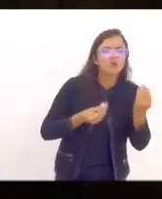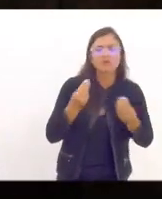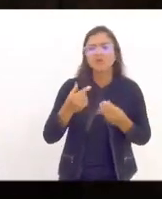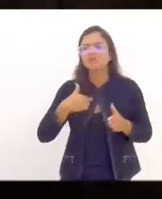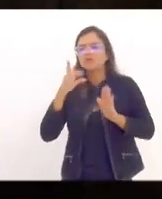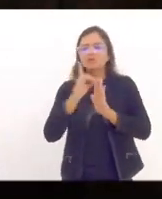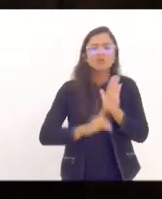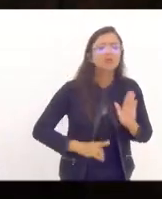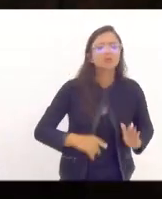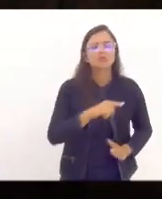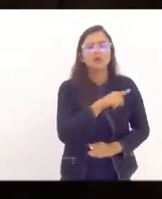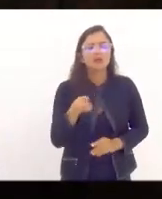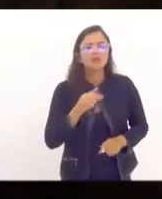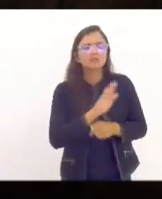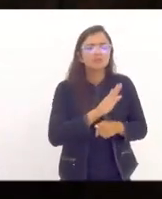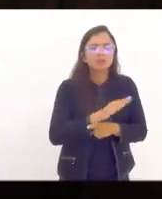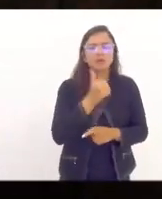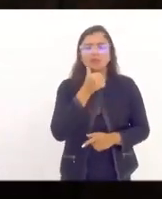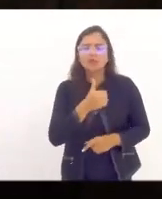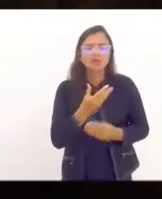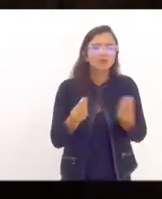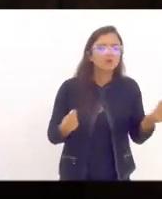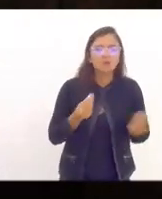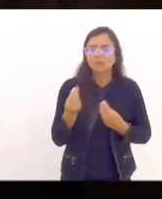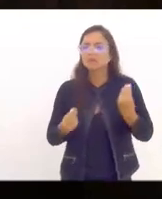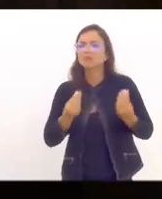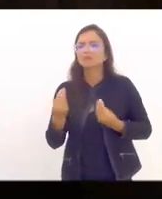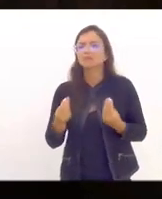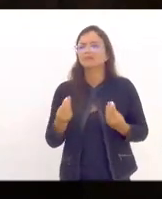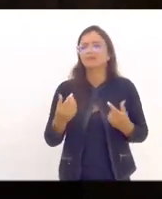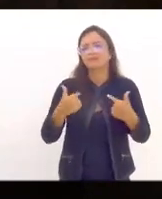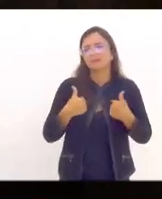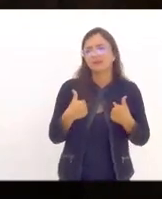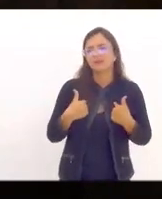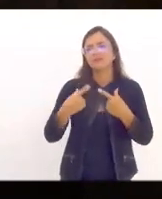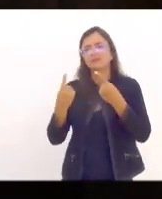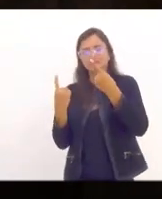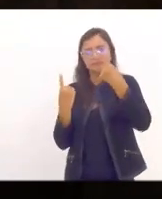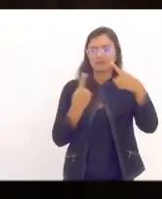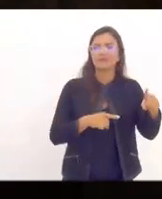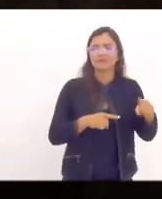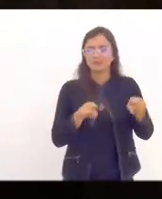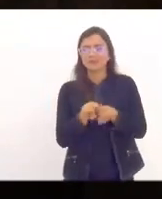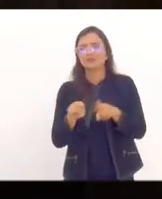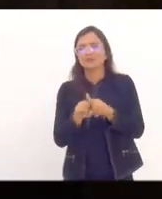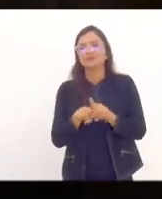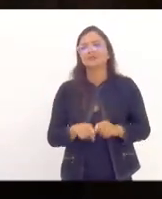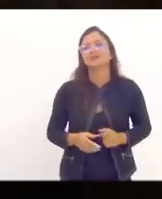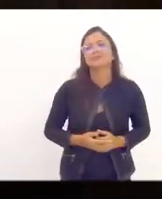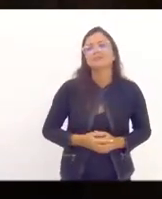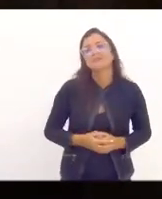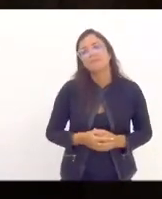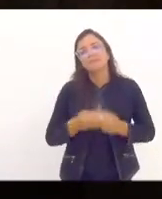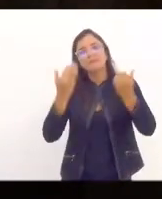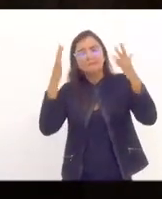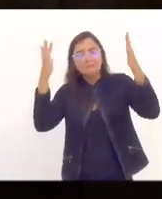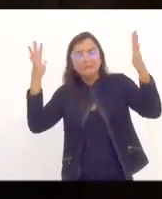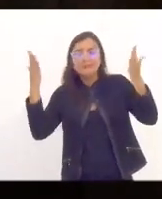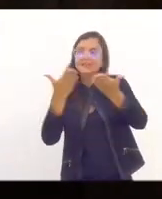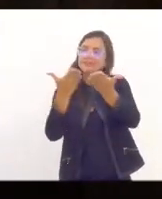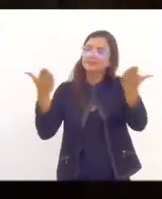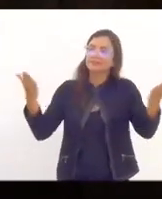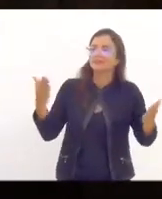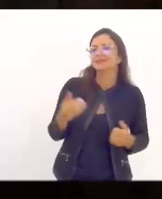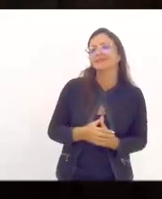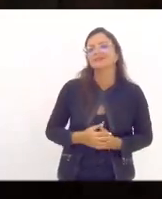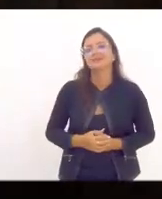direitos para elas então eu faço essa essa provocação também e parabenizo a todos e